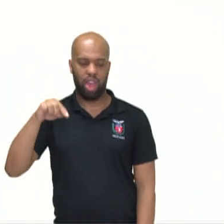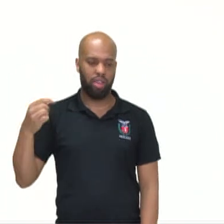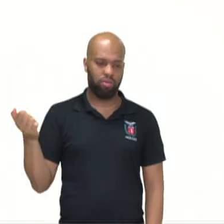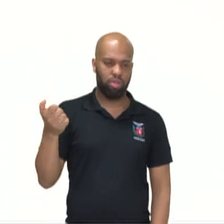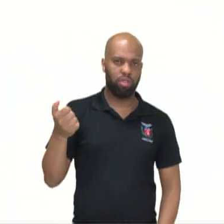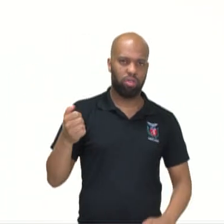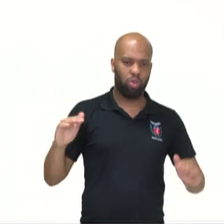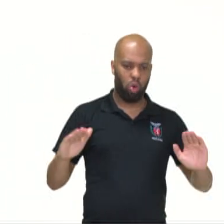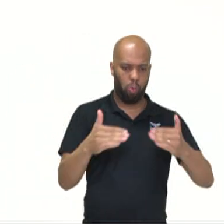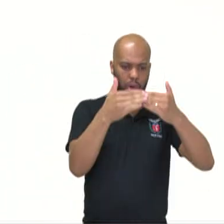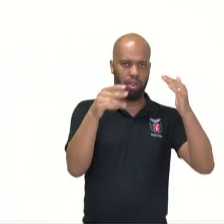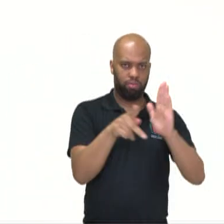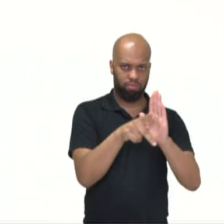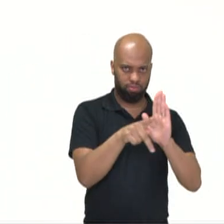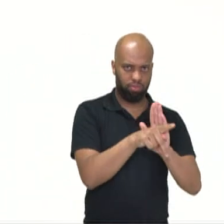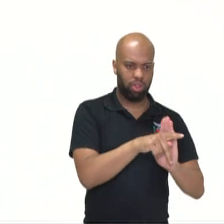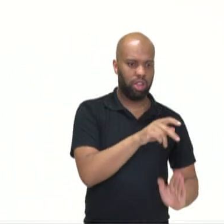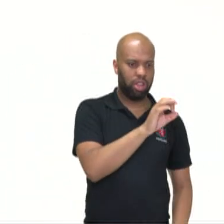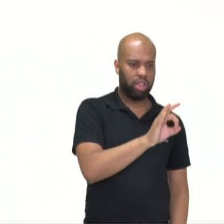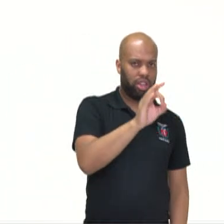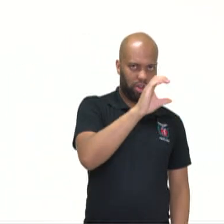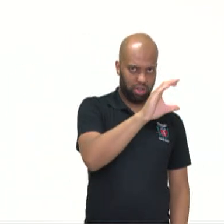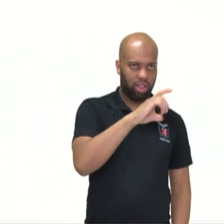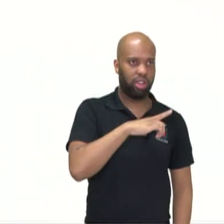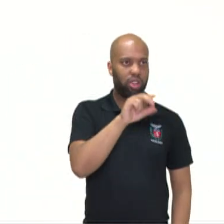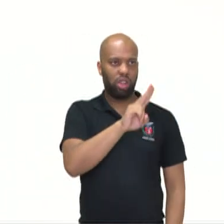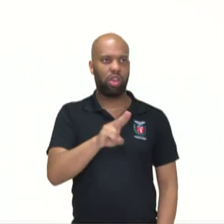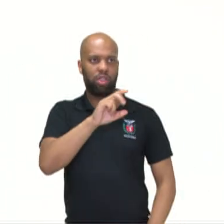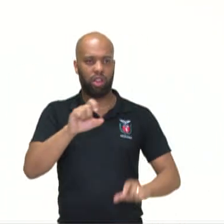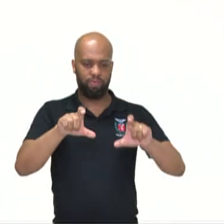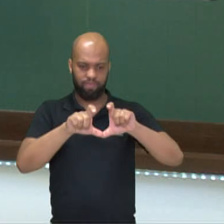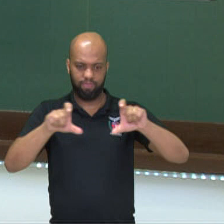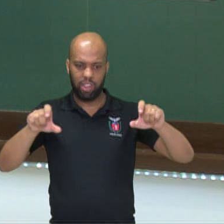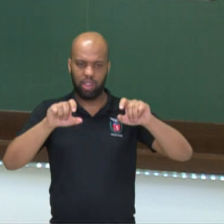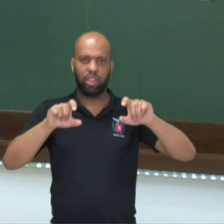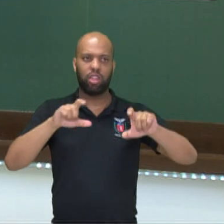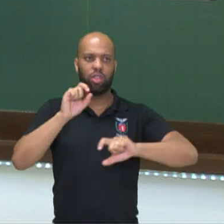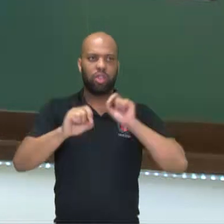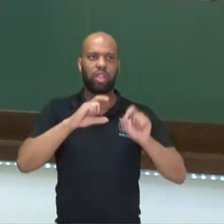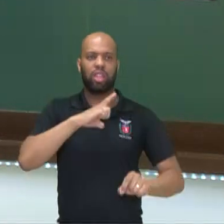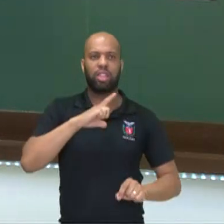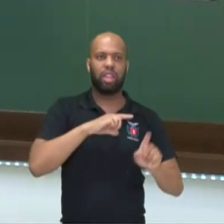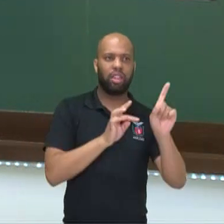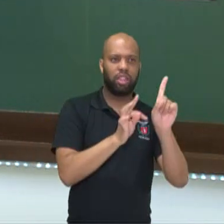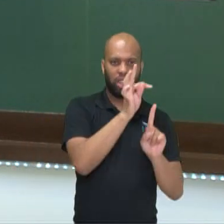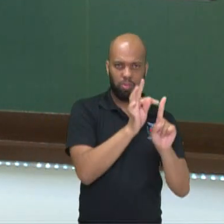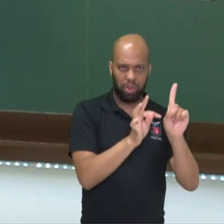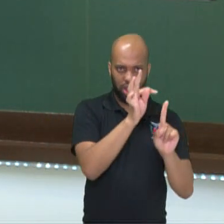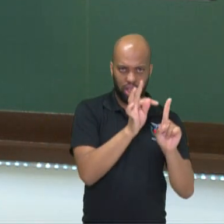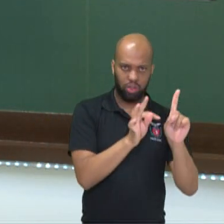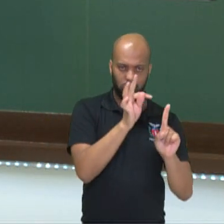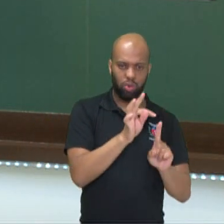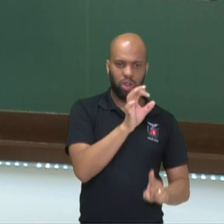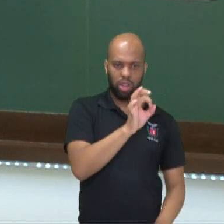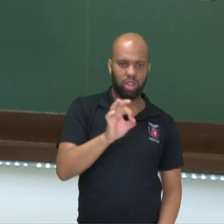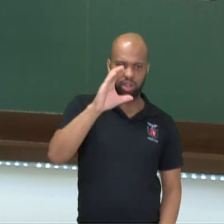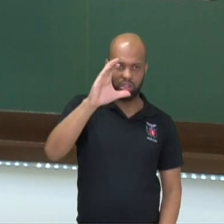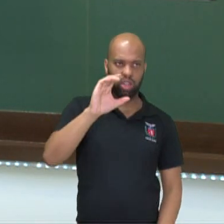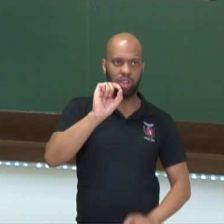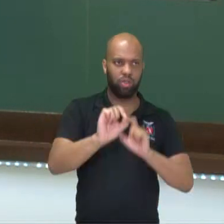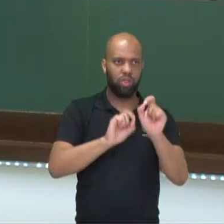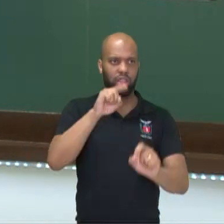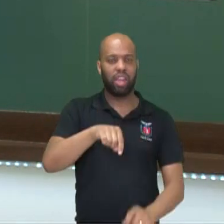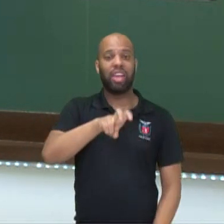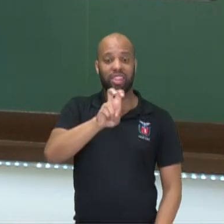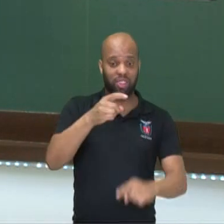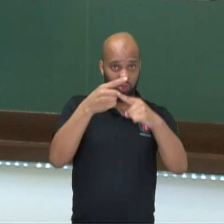Celsius, que é a nossa escala, devemos utilizar a seguinte expressão. A temperatura em graus Celsius é igual a 5 vezes a